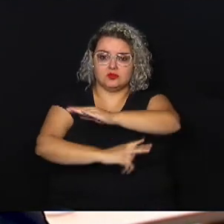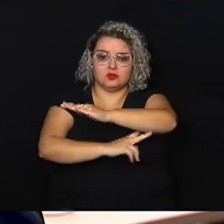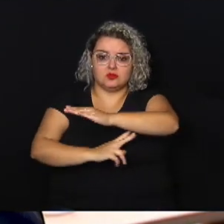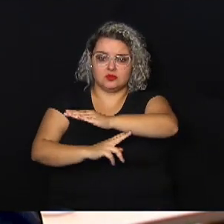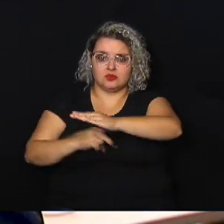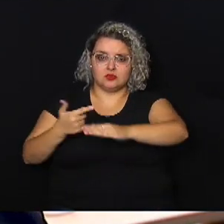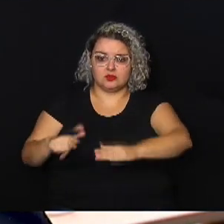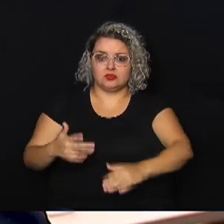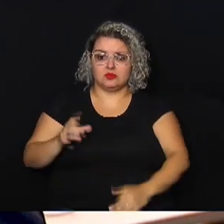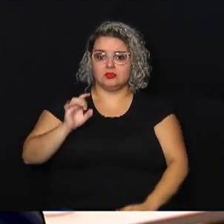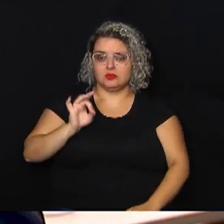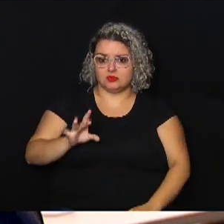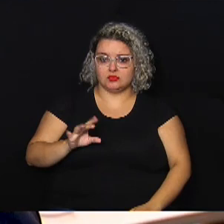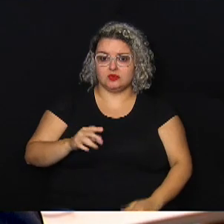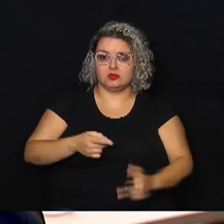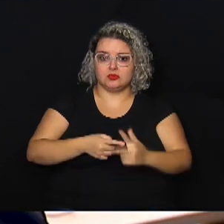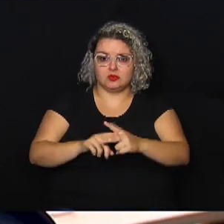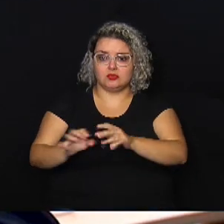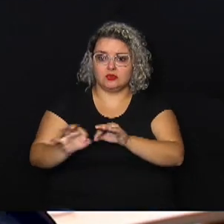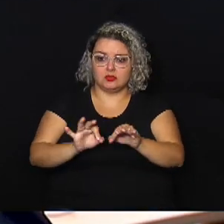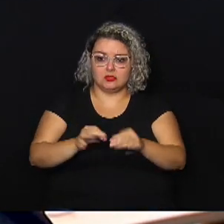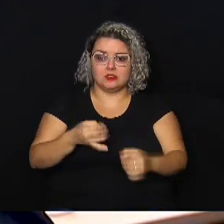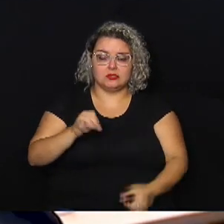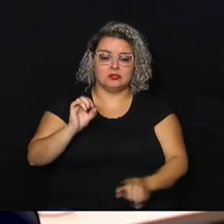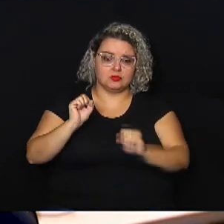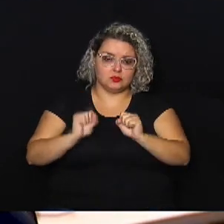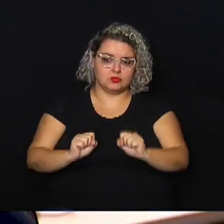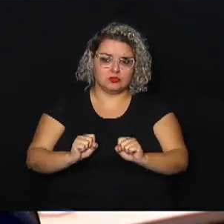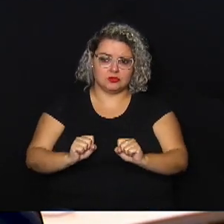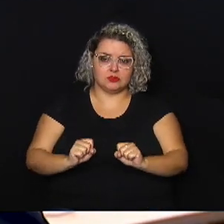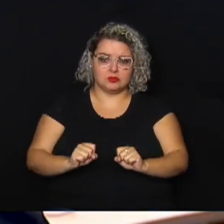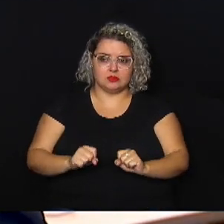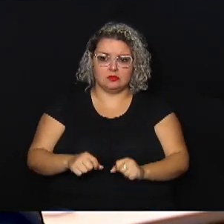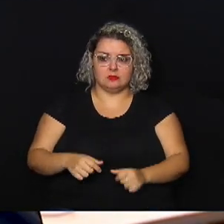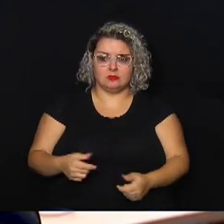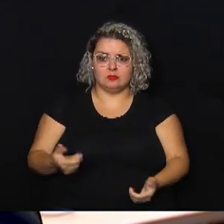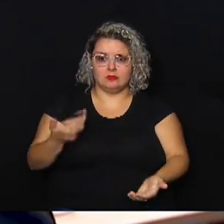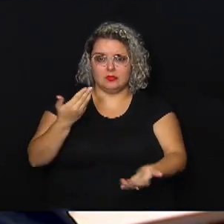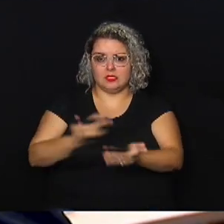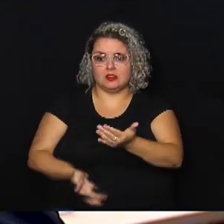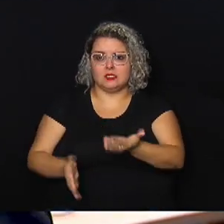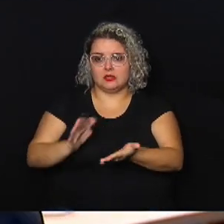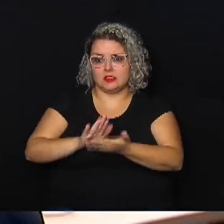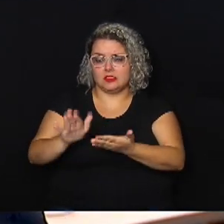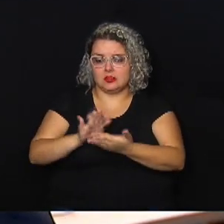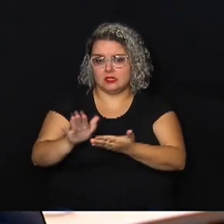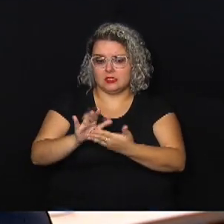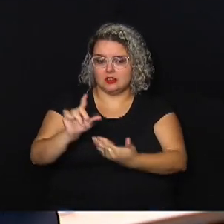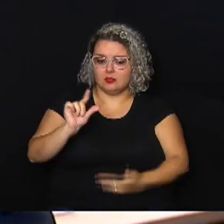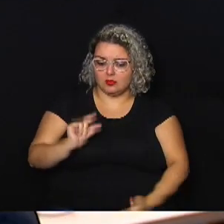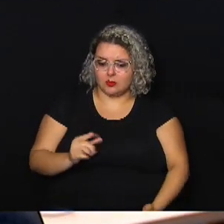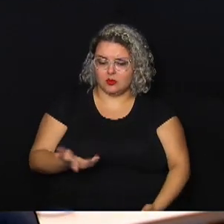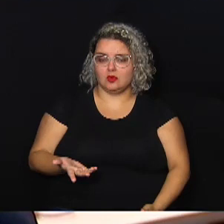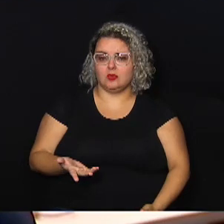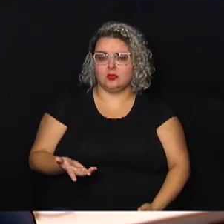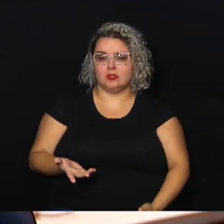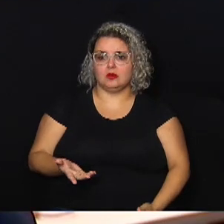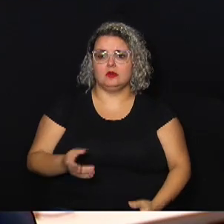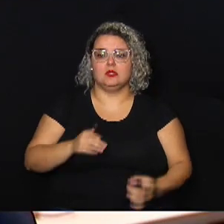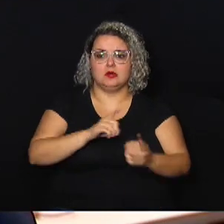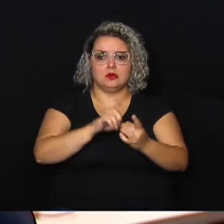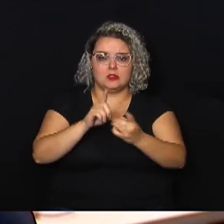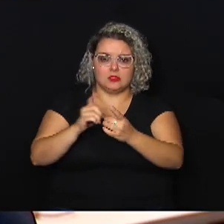a manutenção, que sem dúvida é necessário, poderia despender menos recursos, ficar menos tempo e atender a necessidade da